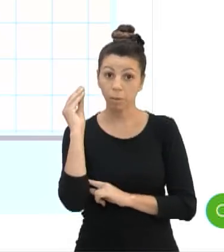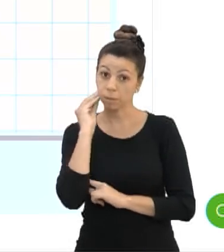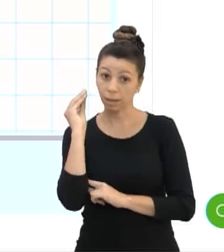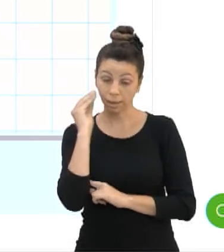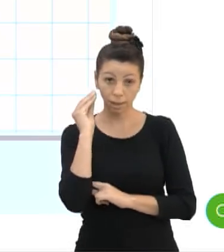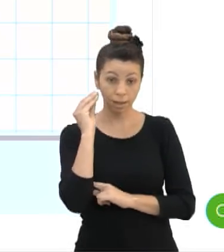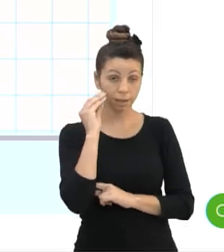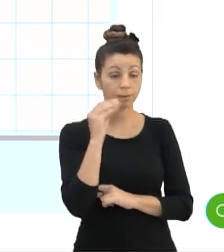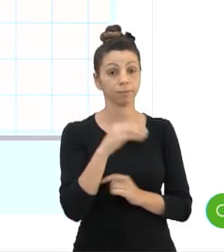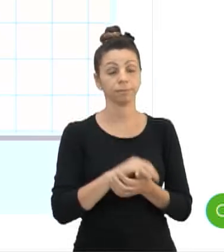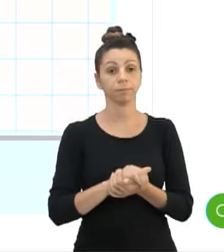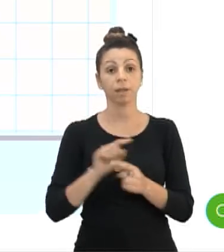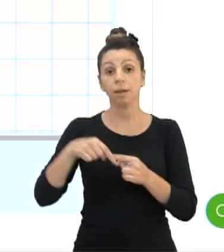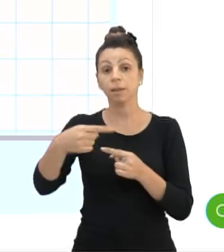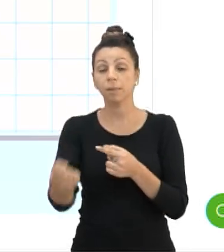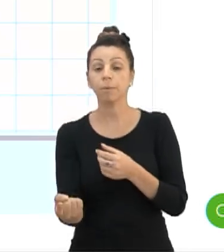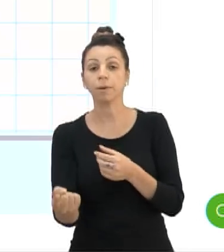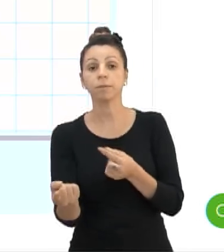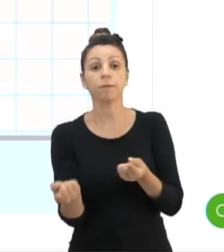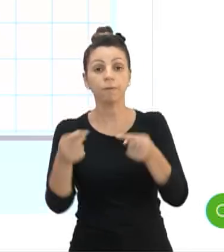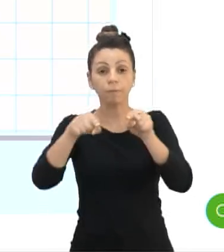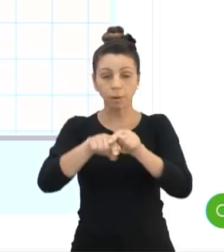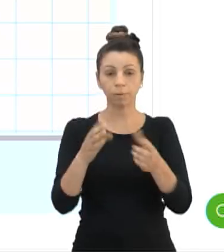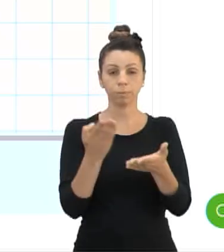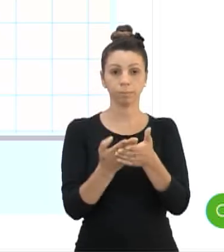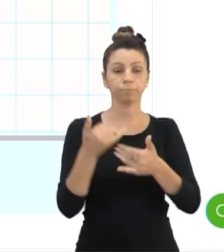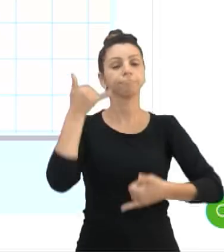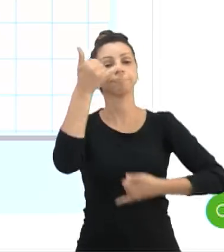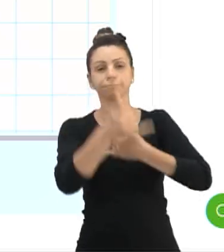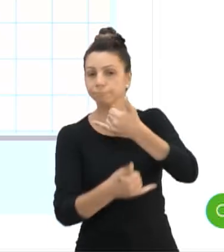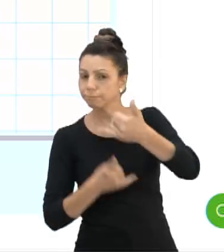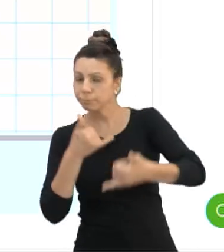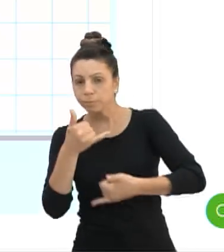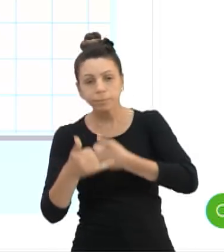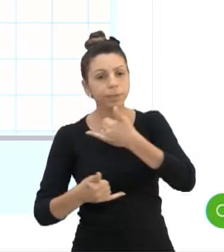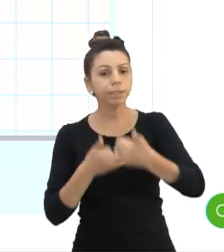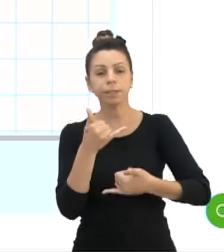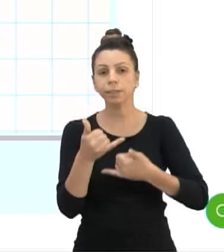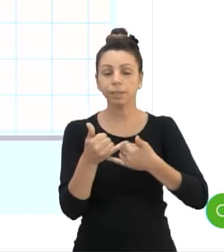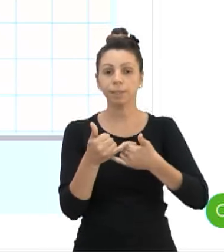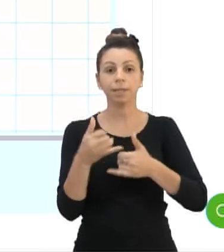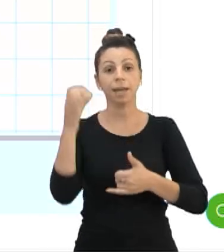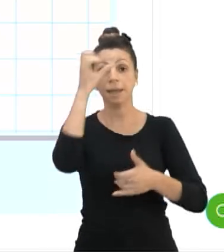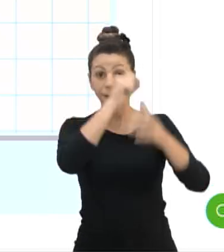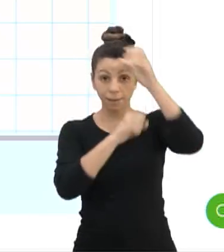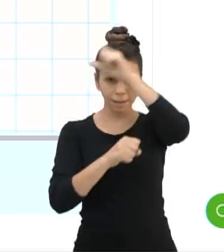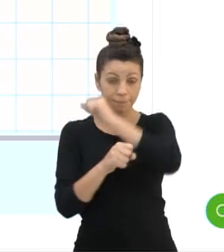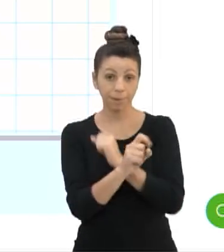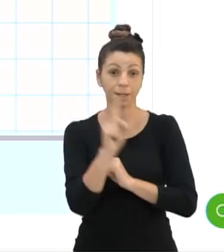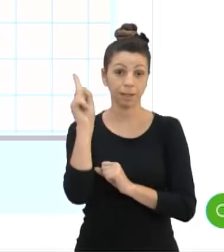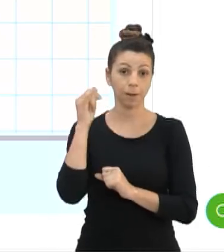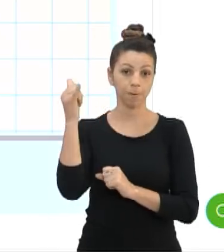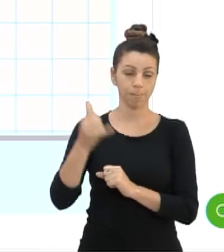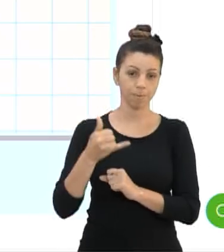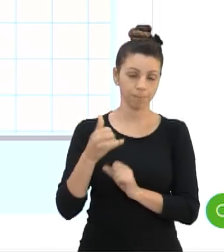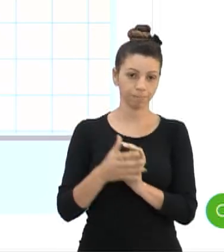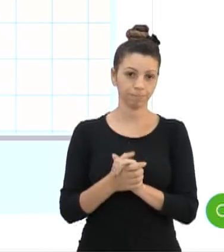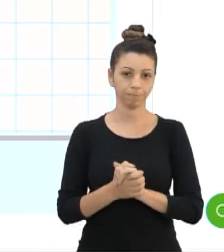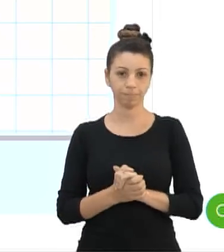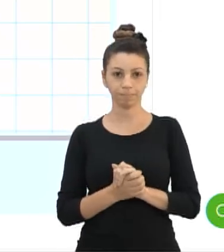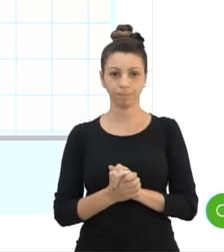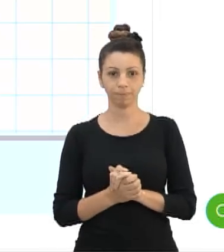exercícios aqui e a gente vai voltar para a aula daqui a pouco. Então, brinquem, joguem, se divirtam e aprendam usando esse aplicativo do Matific.